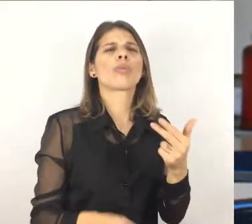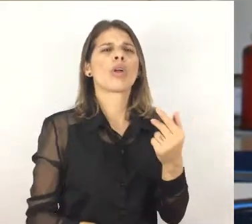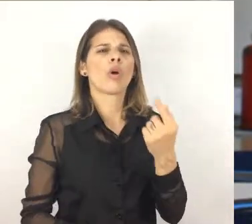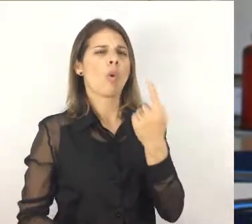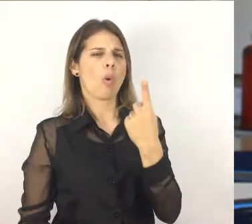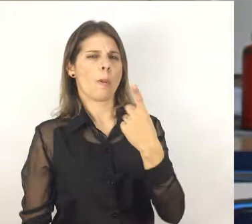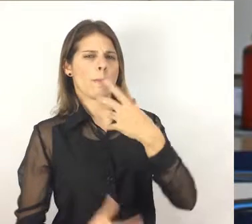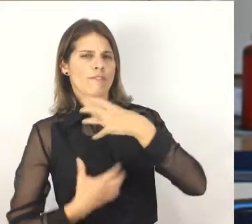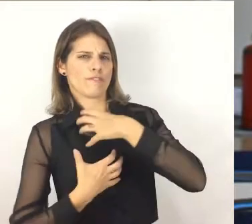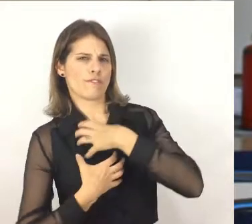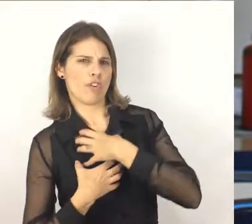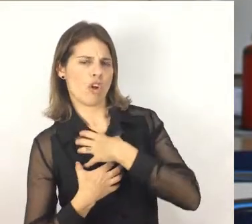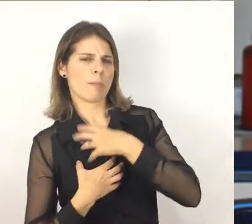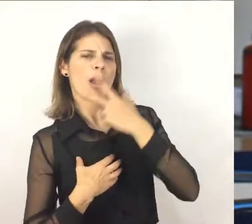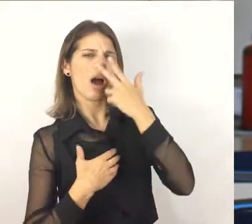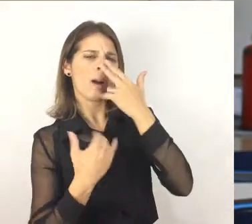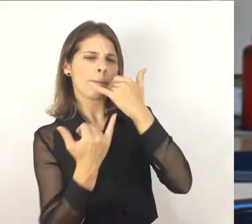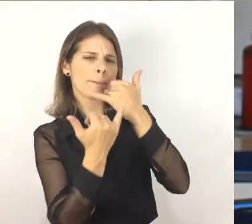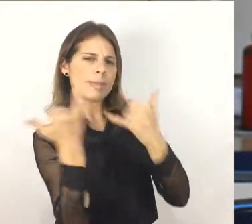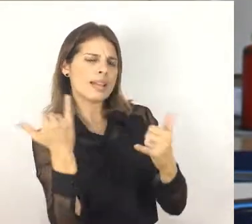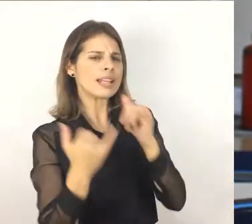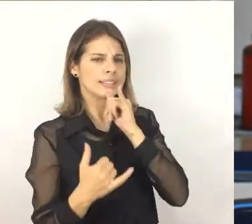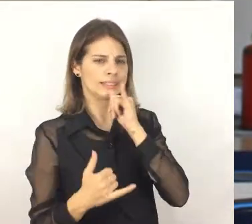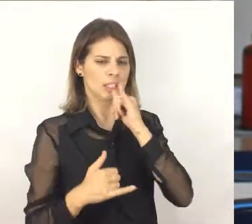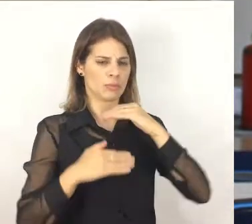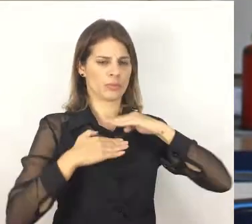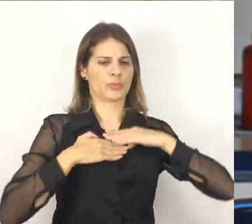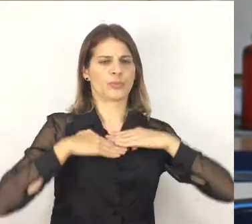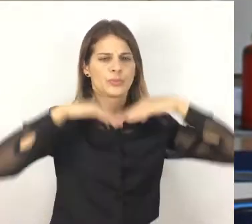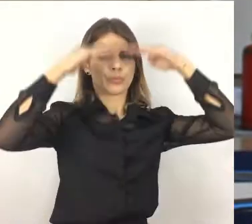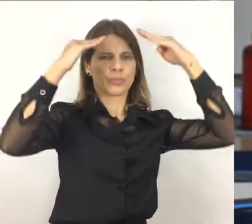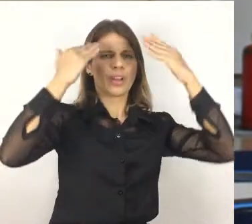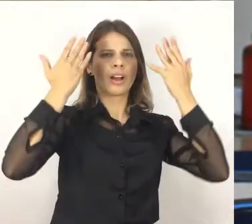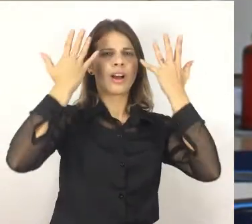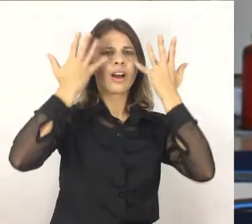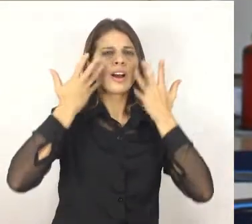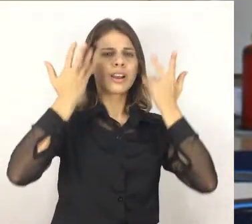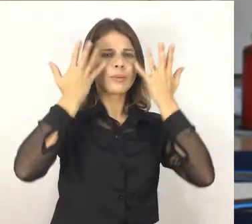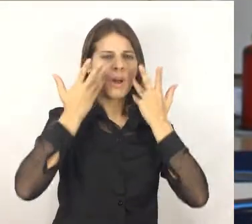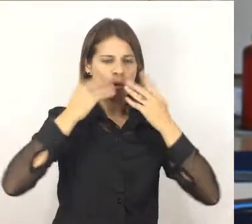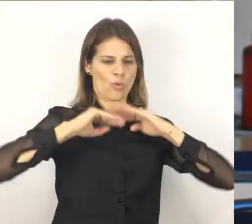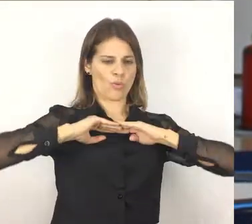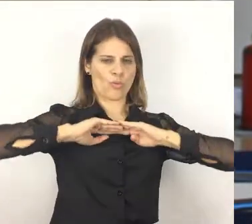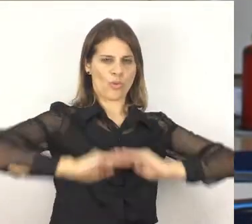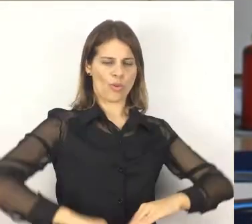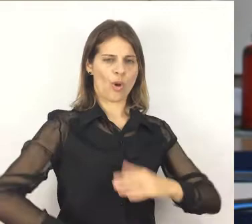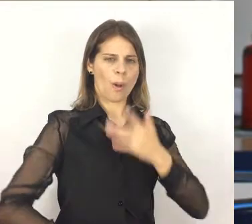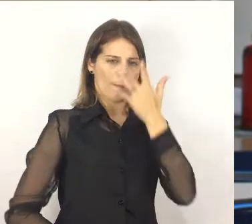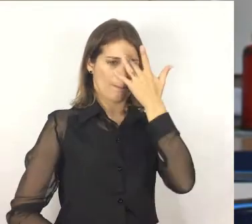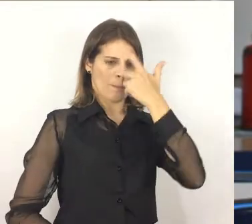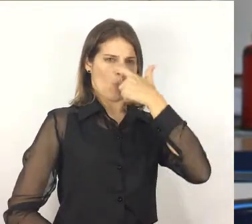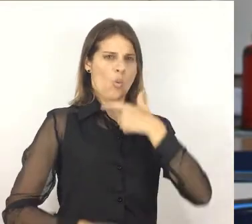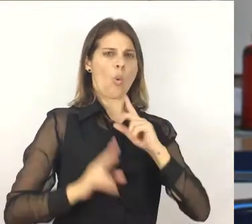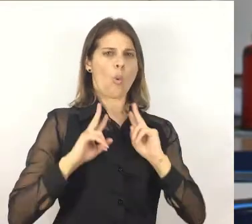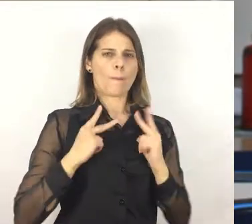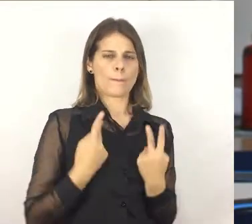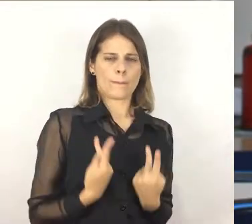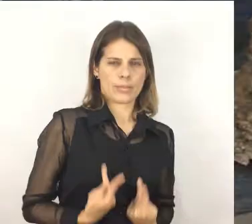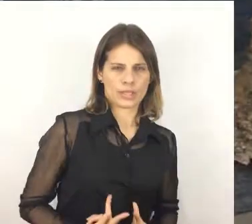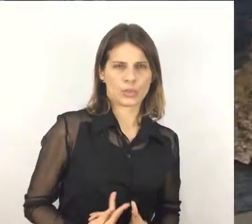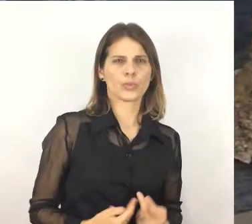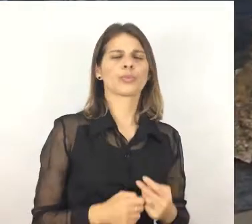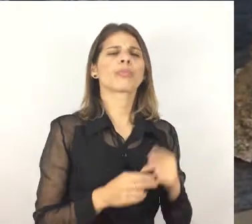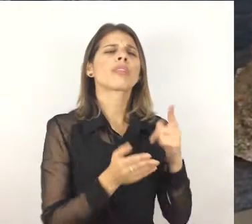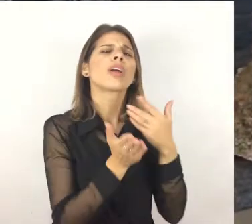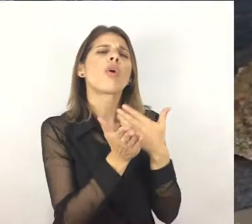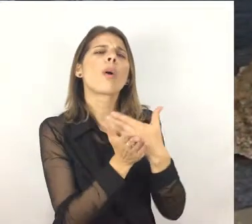um sujeito na sociedade. O que seria esse material? A forma antes da